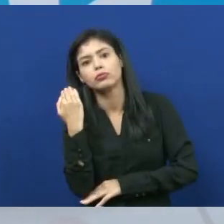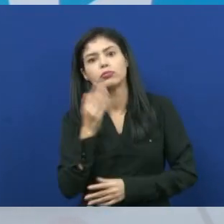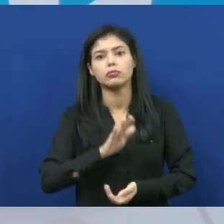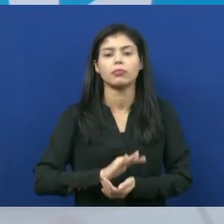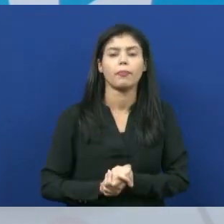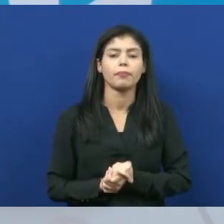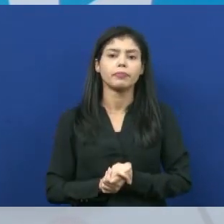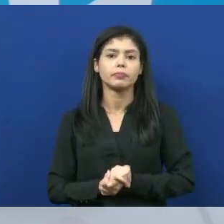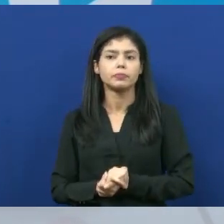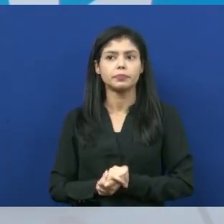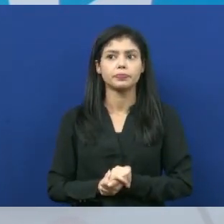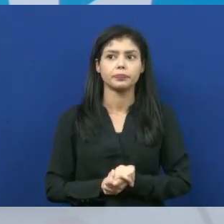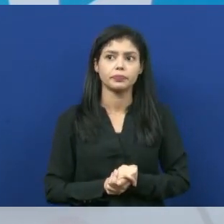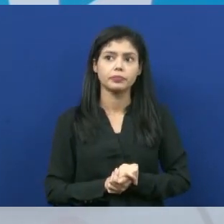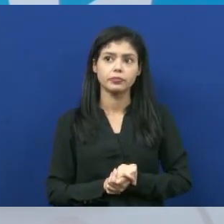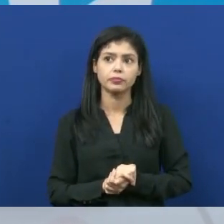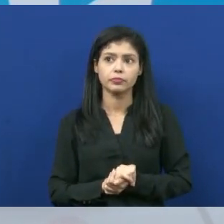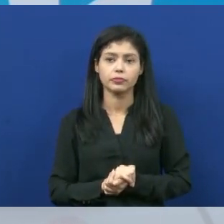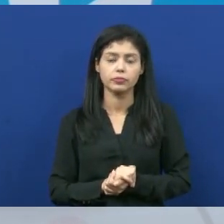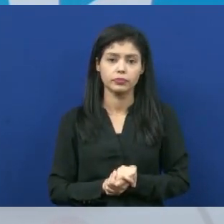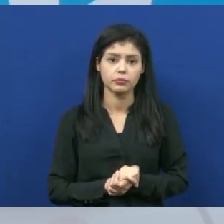serem venenosas.